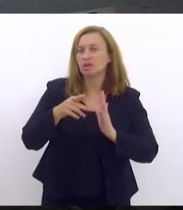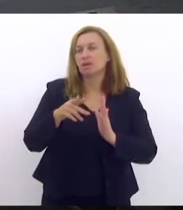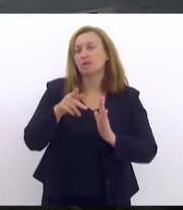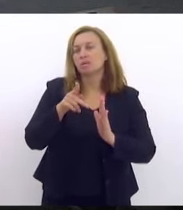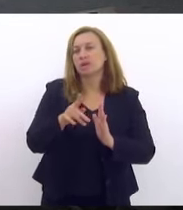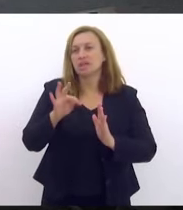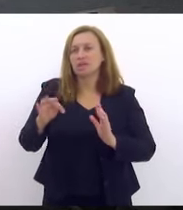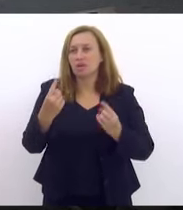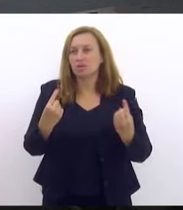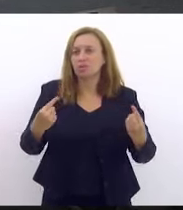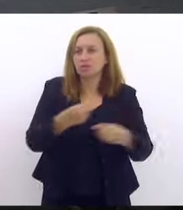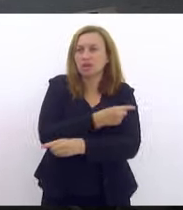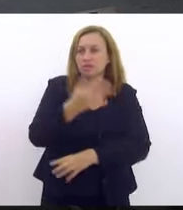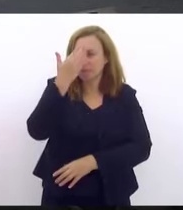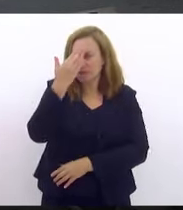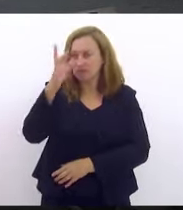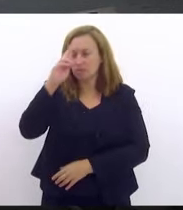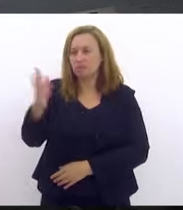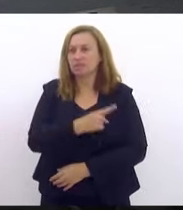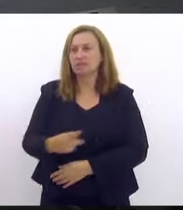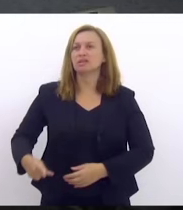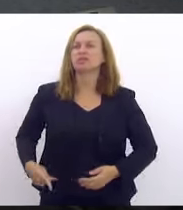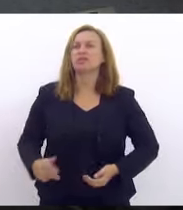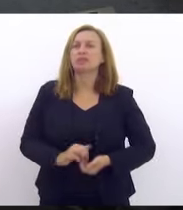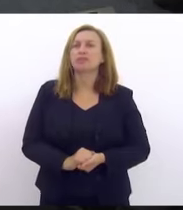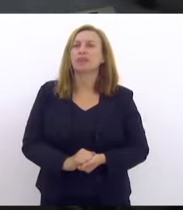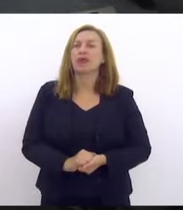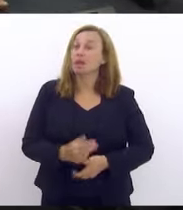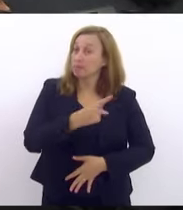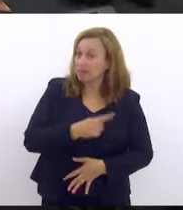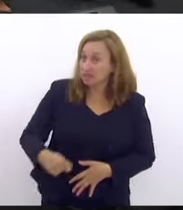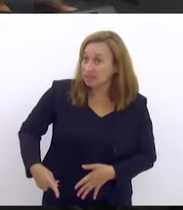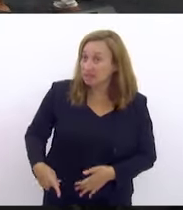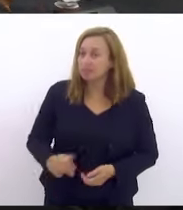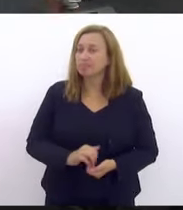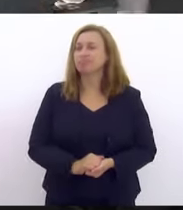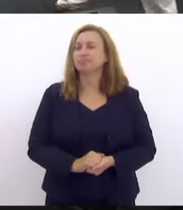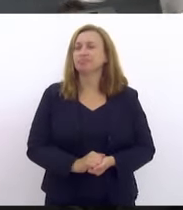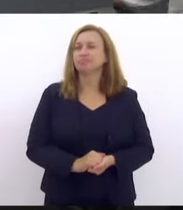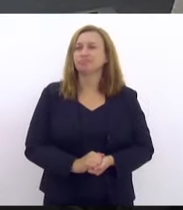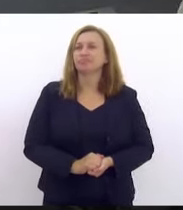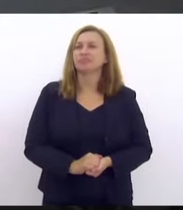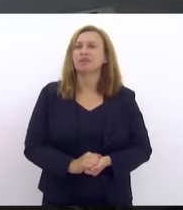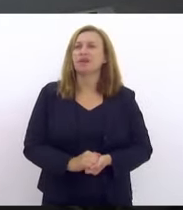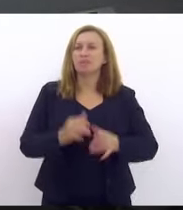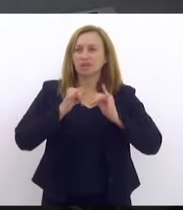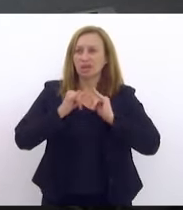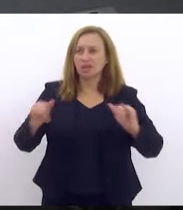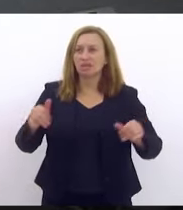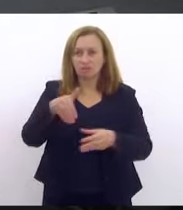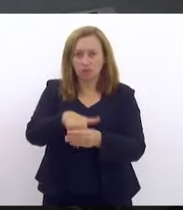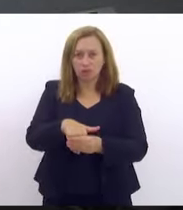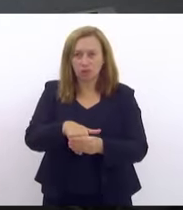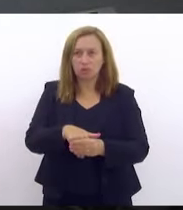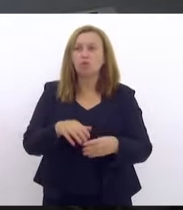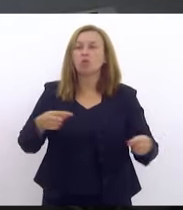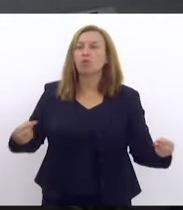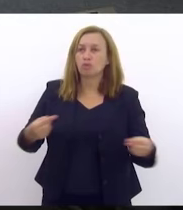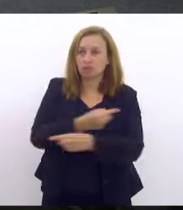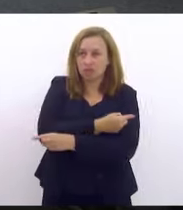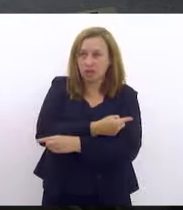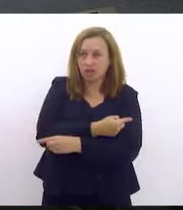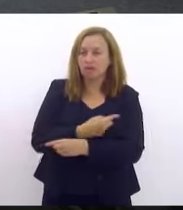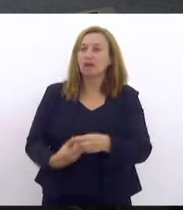Obrigada, presidente. Presidente, para declarar voto contrário